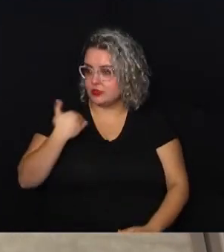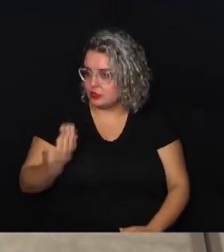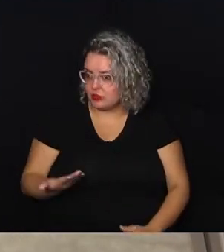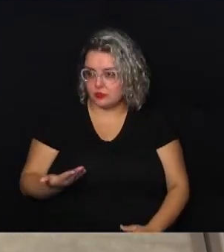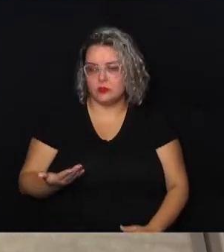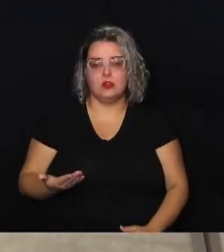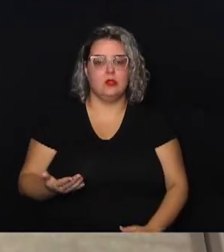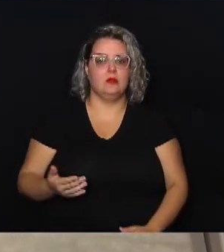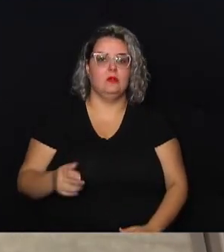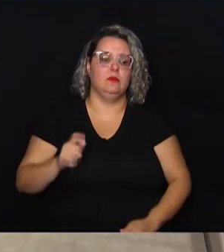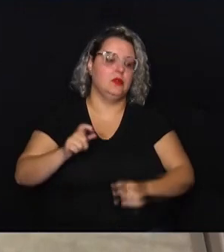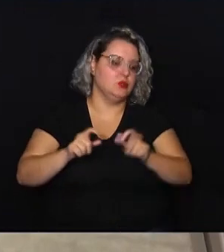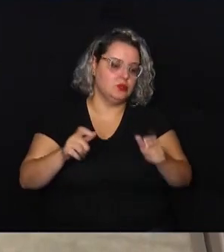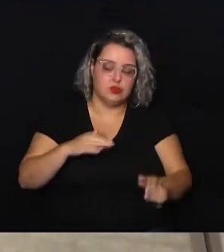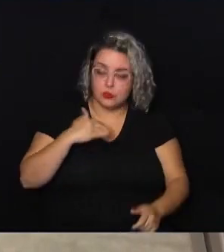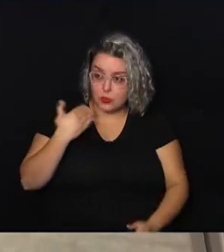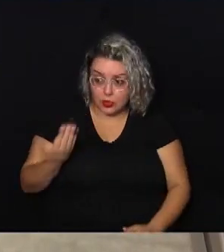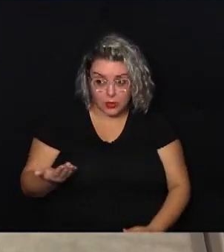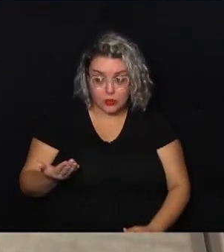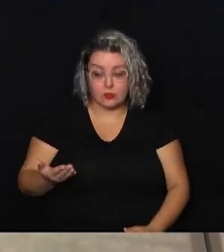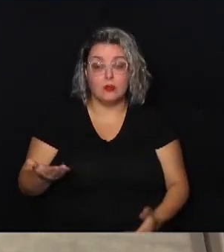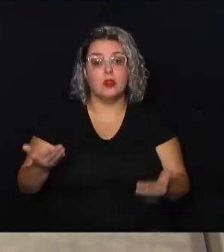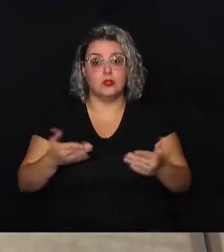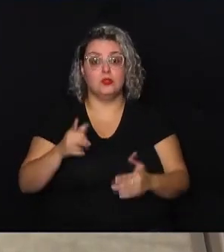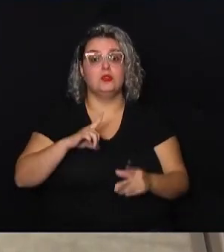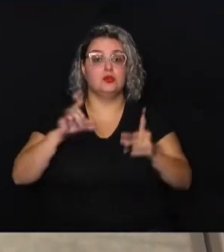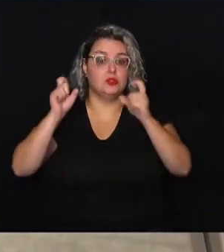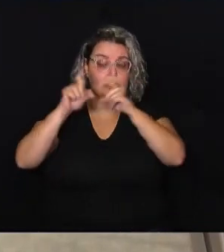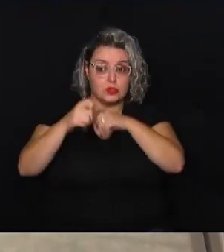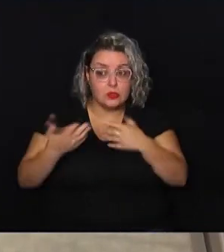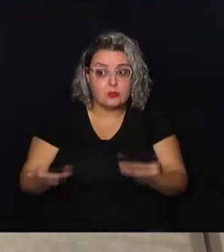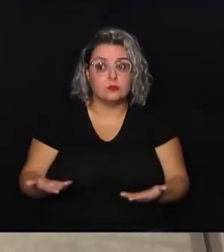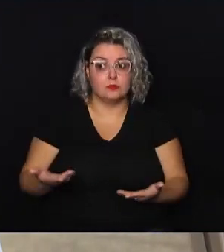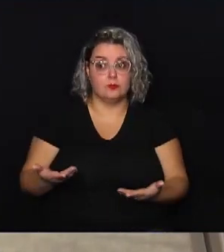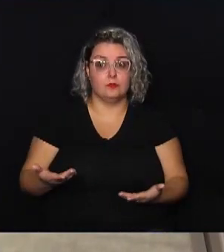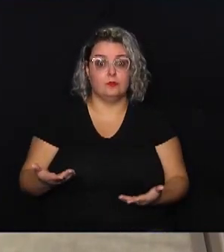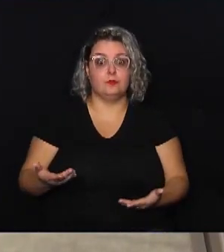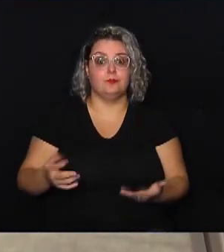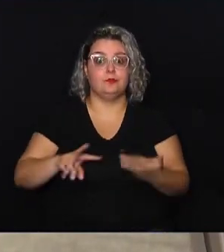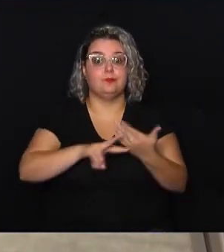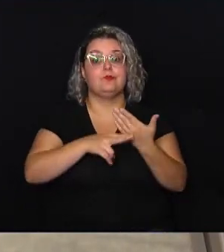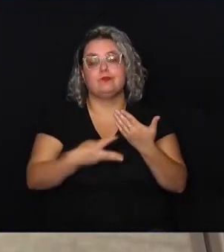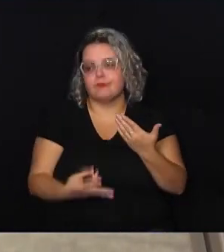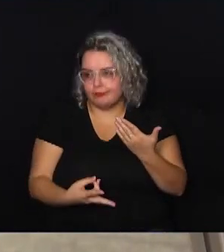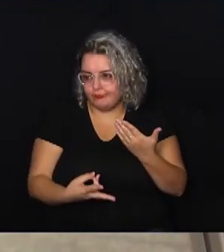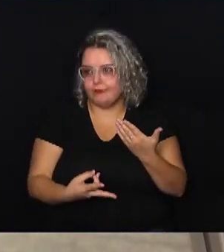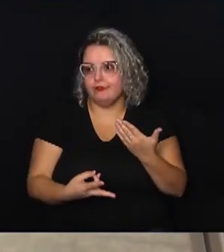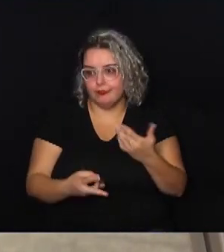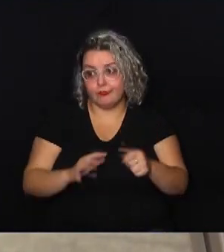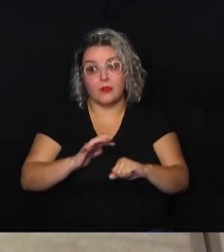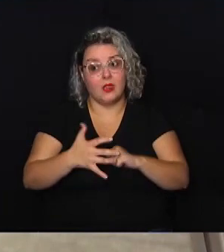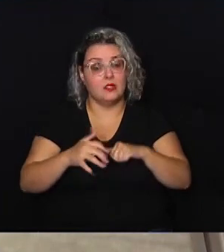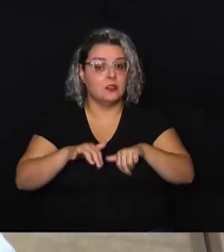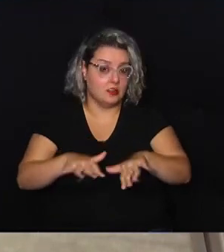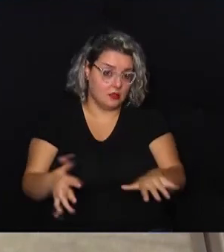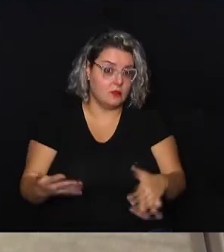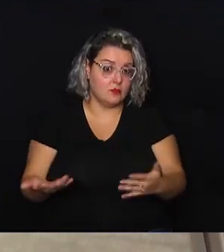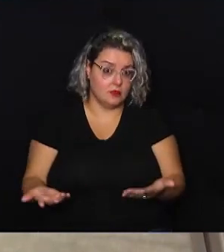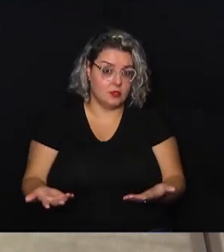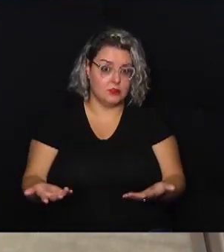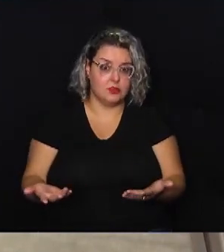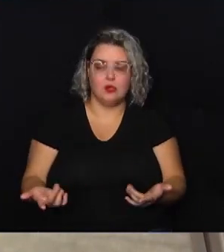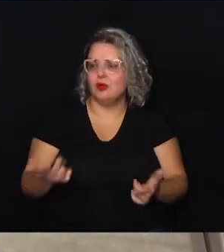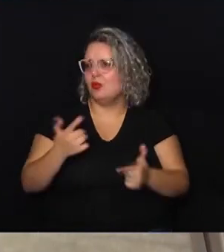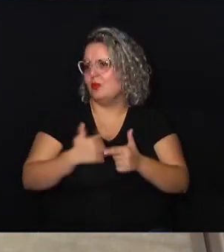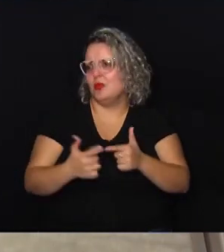vidas ceifadas, mas existe hoje um grande desafio, são as pessoas que são sequeladas ou ficaram aí com algumas sequelas da pandemia,